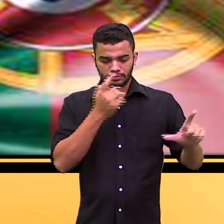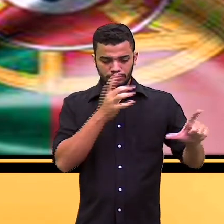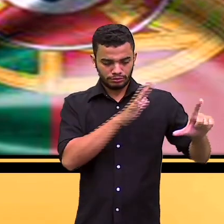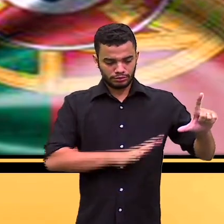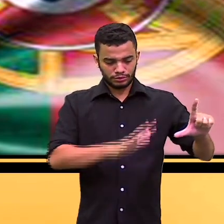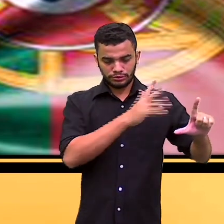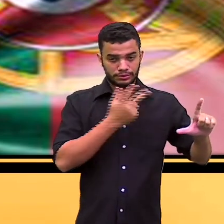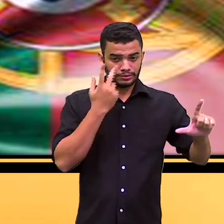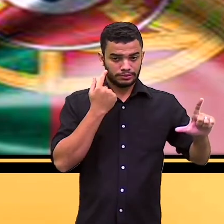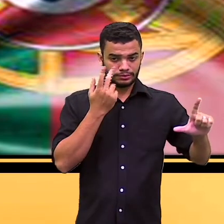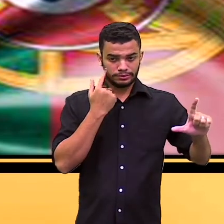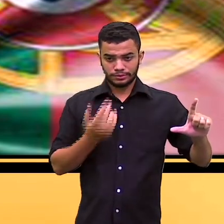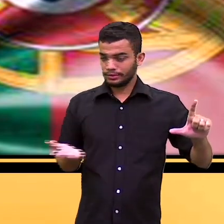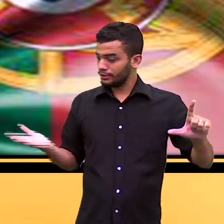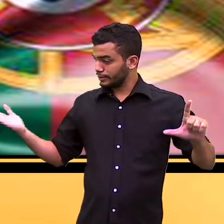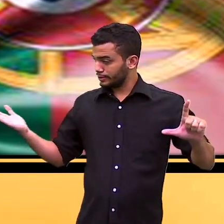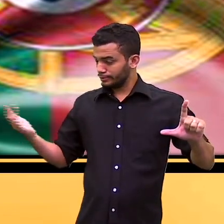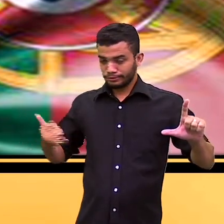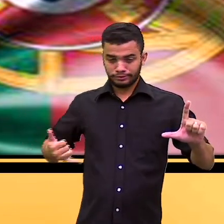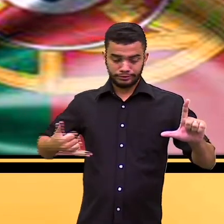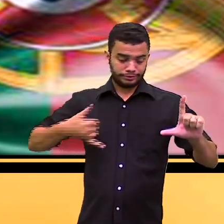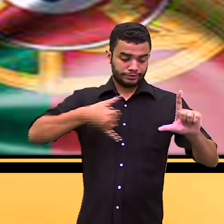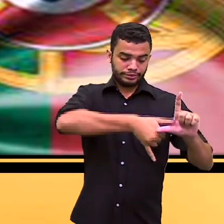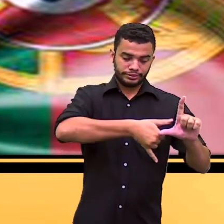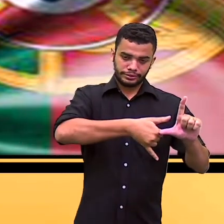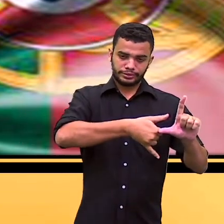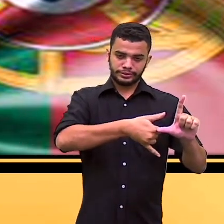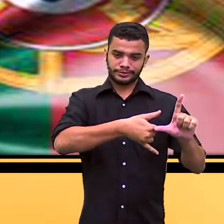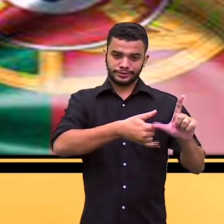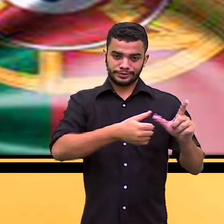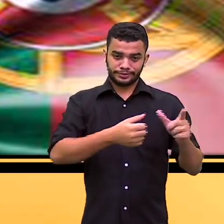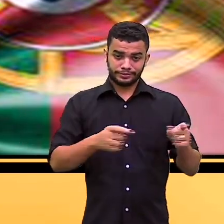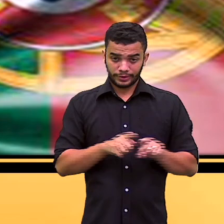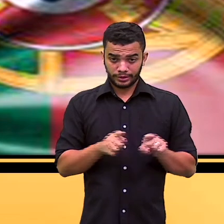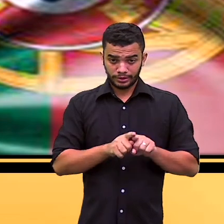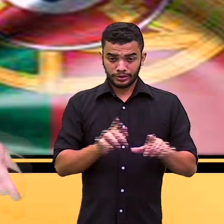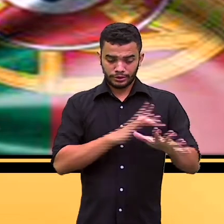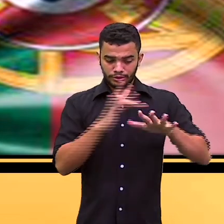seu celular que aparece no canto da tela.